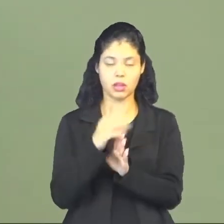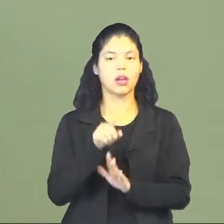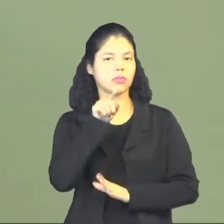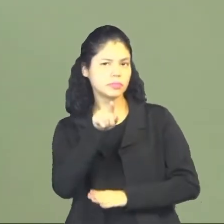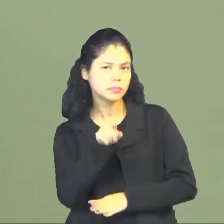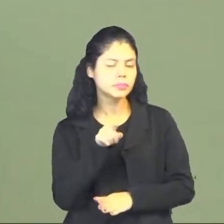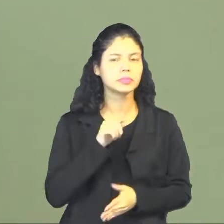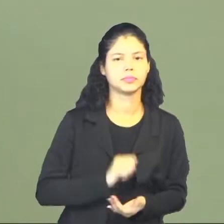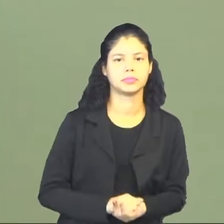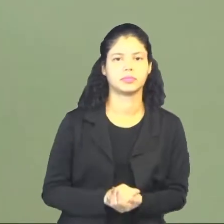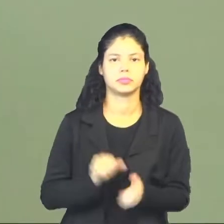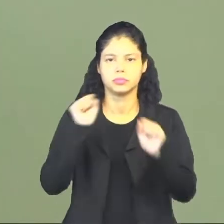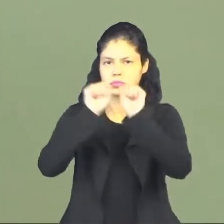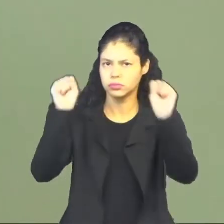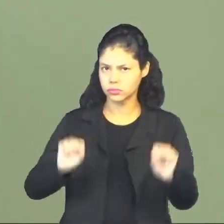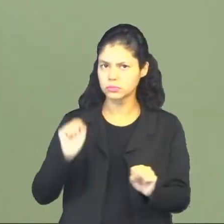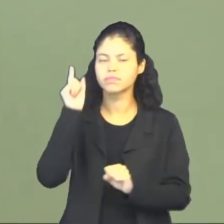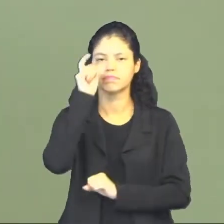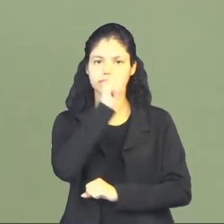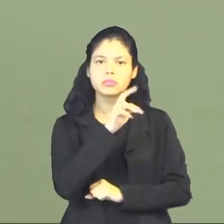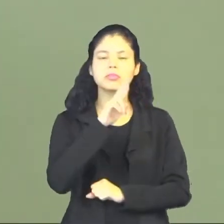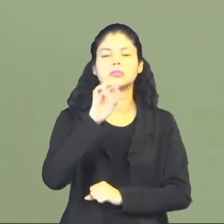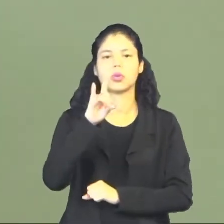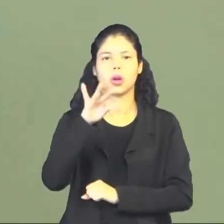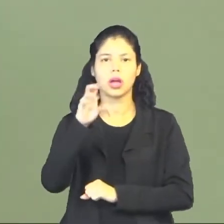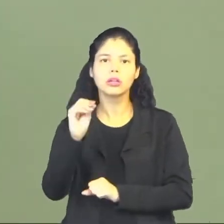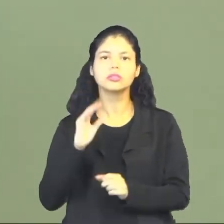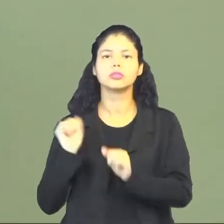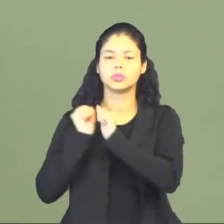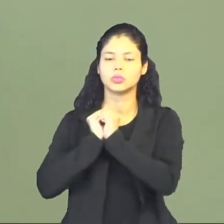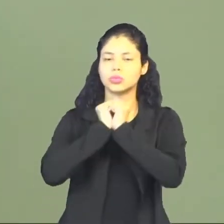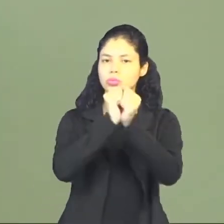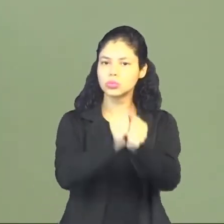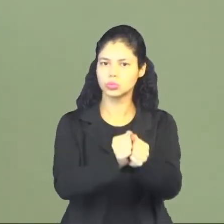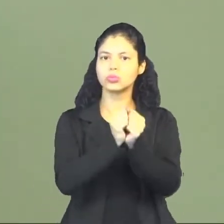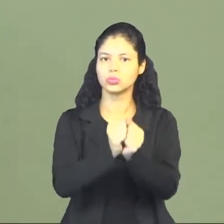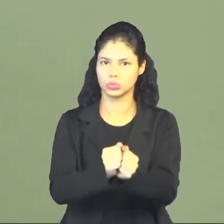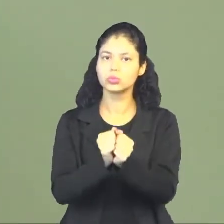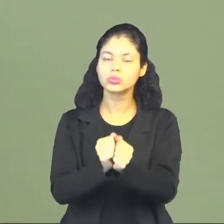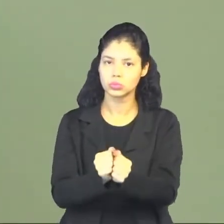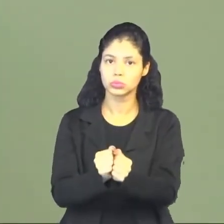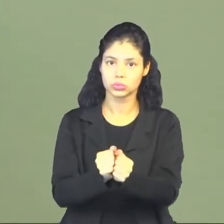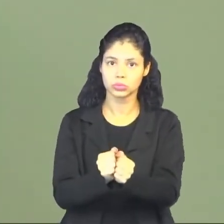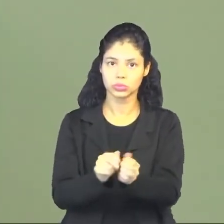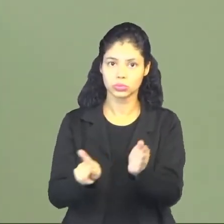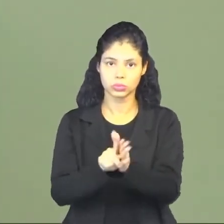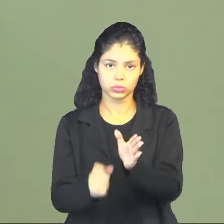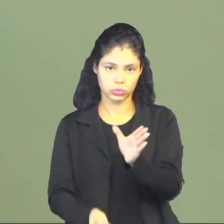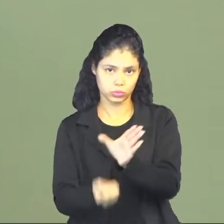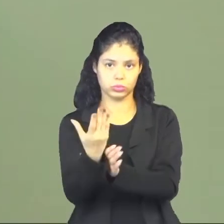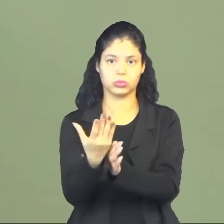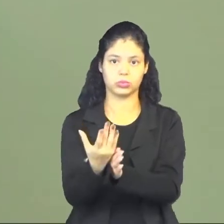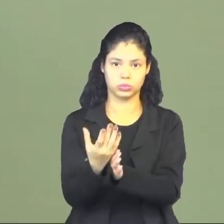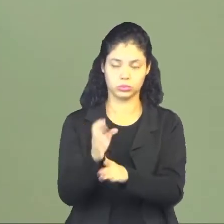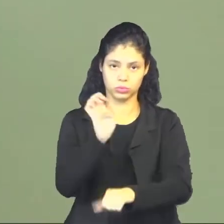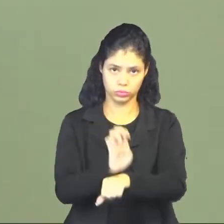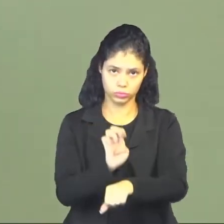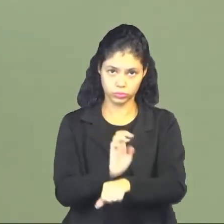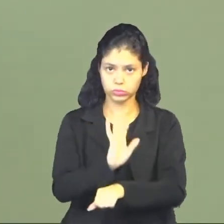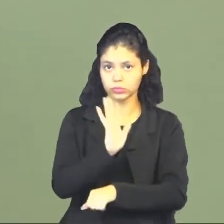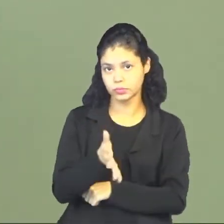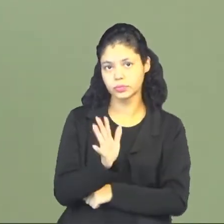aí de um sistema burocrático. Ele vem acompanhado dessa criação, O Estado já